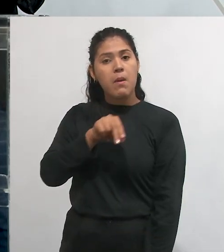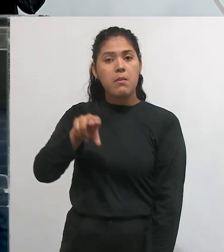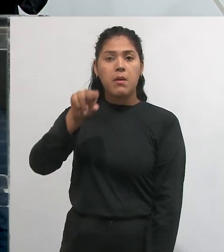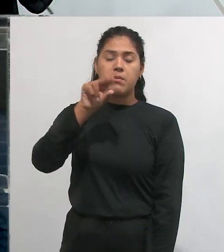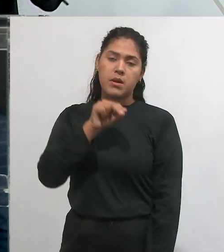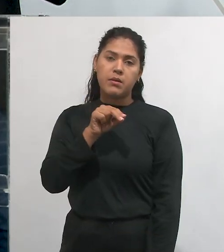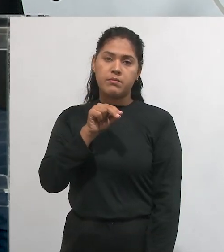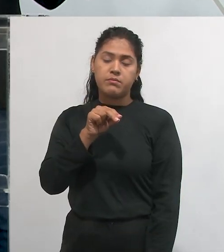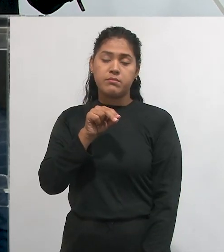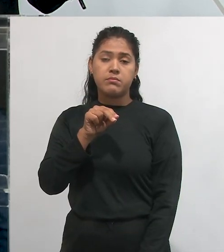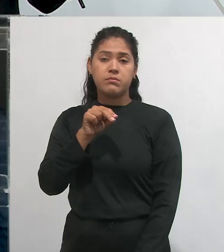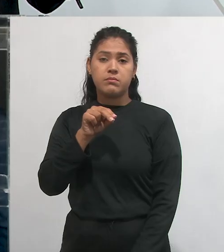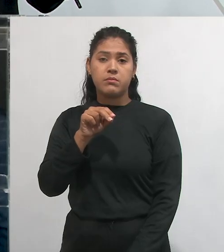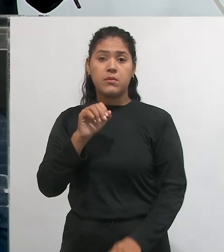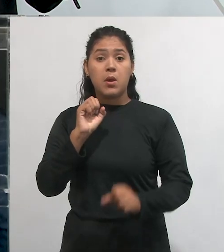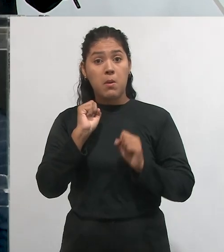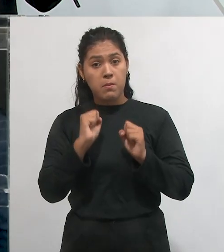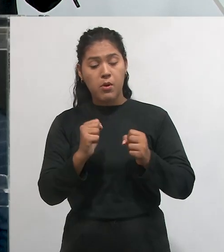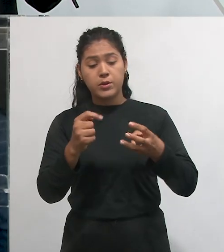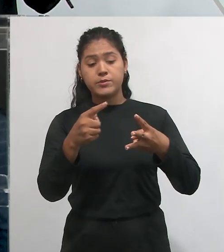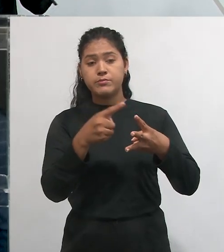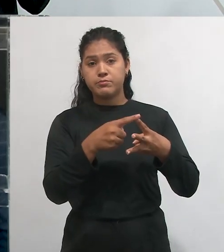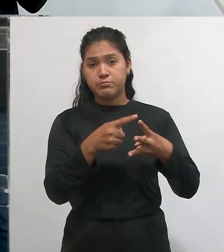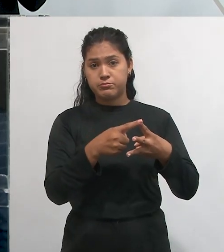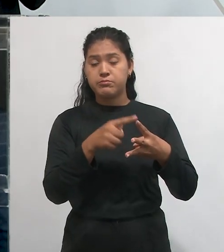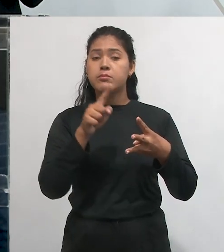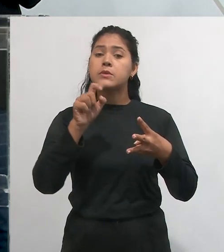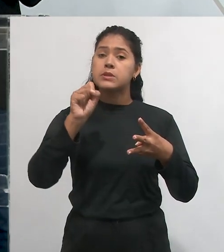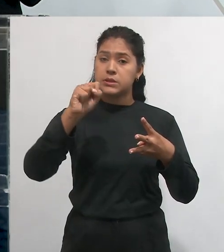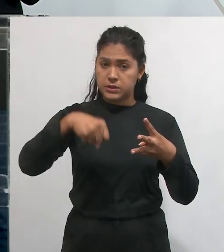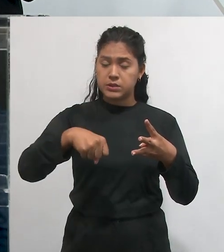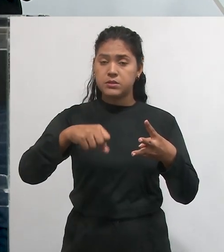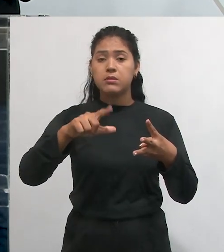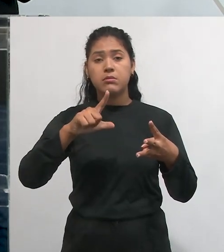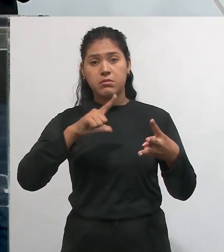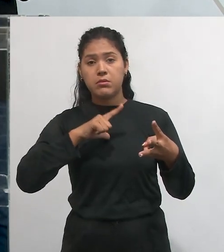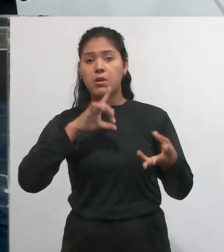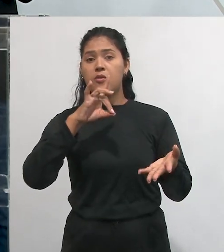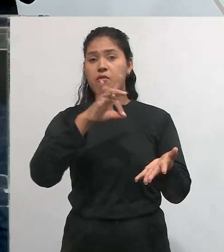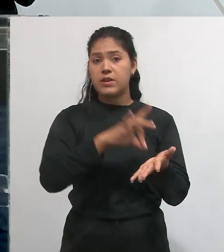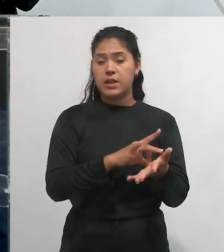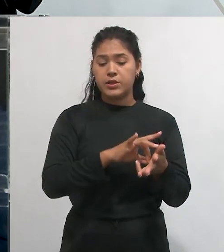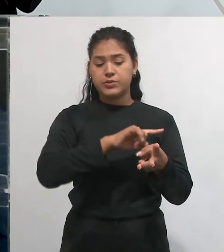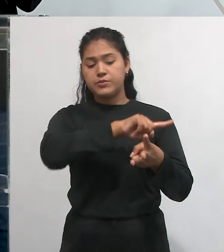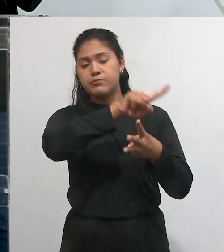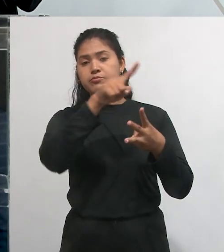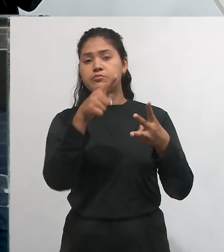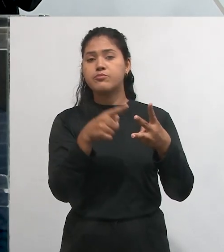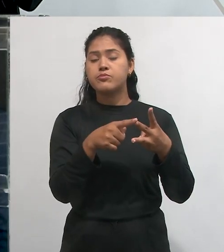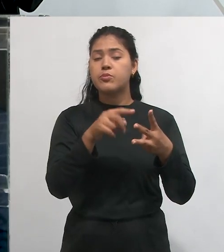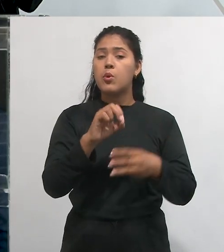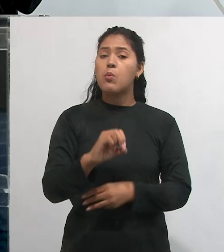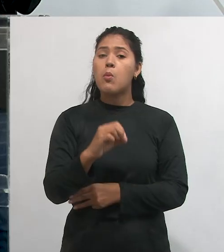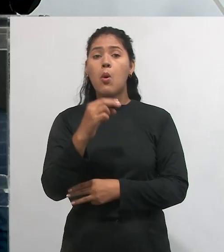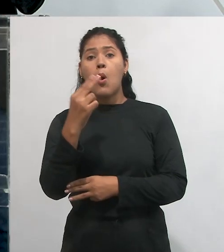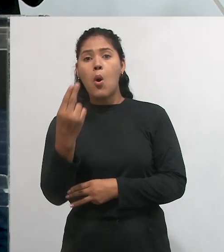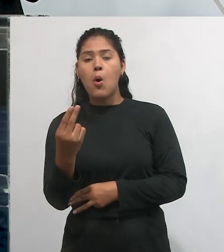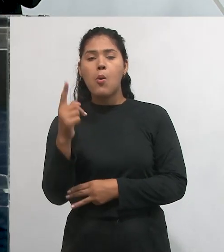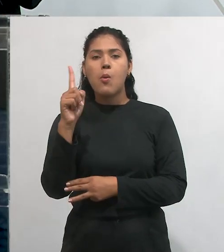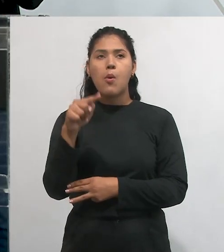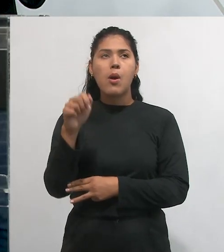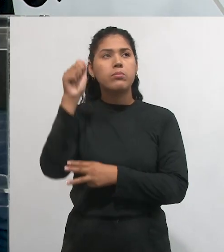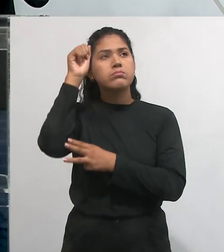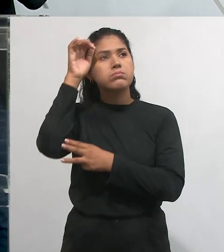que talvez nós não sabemos a totalidade do que nós falamos, ou a gente está simulando, ou é